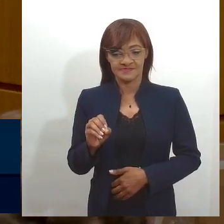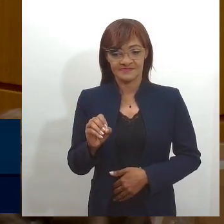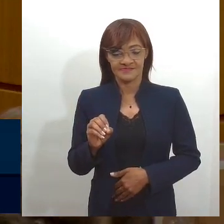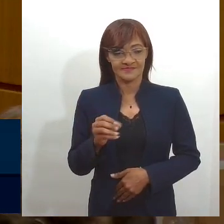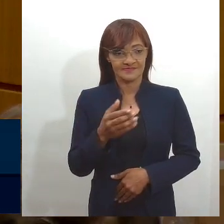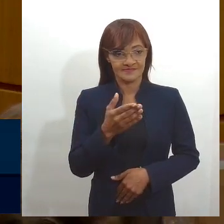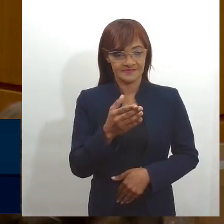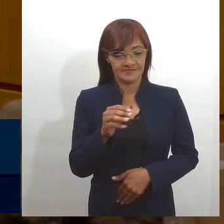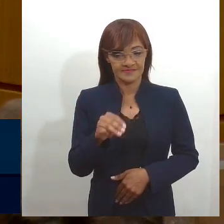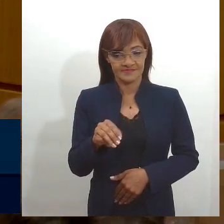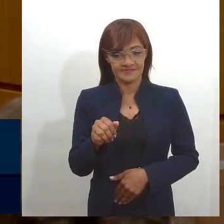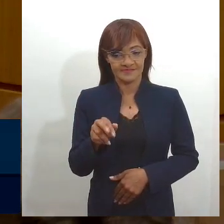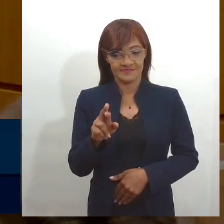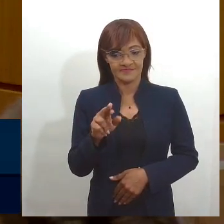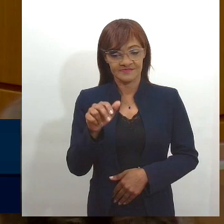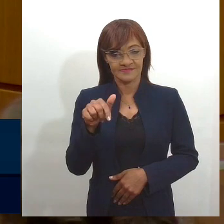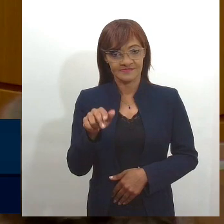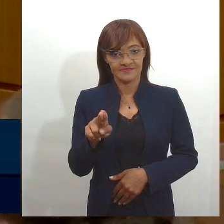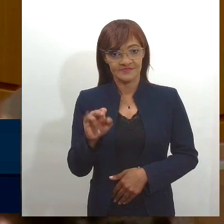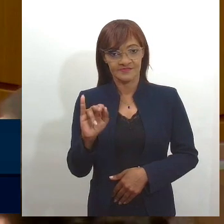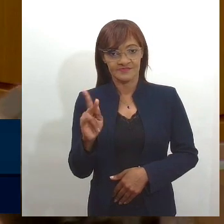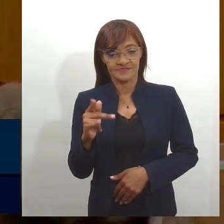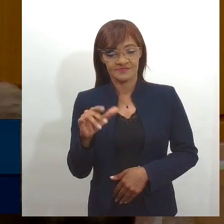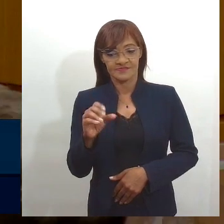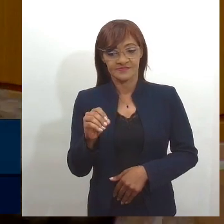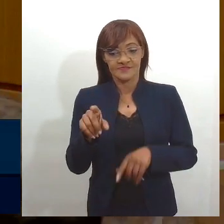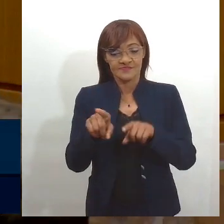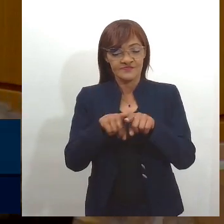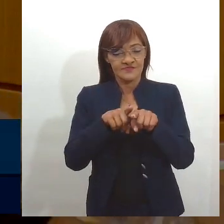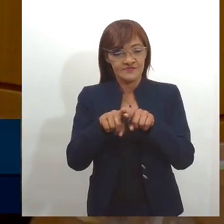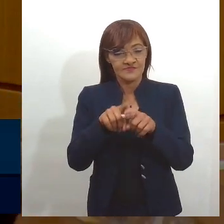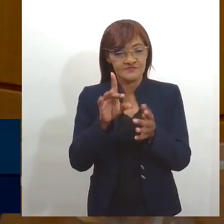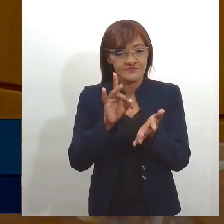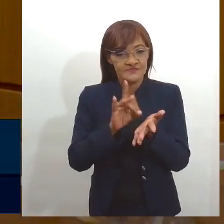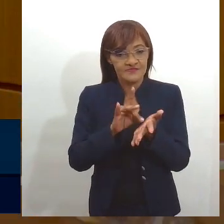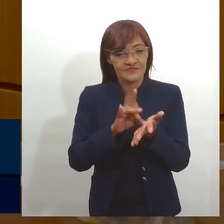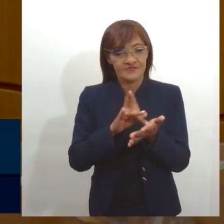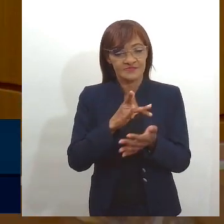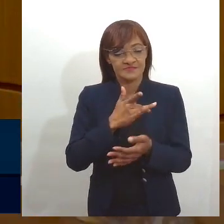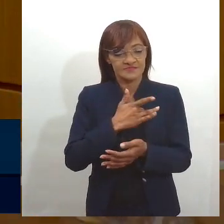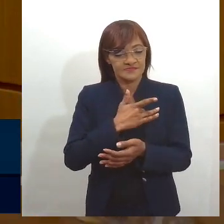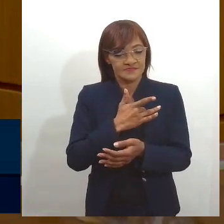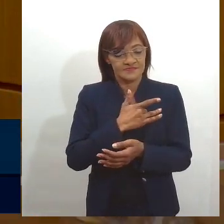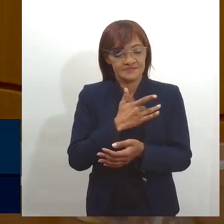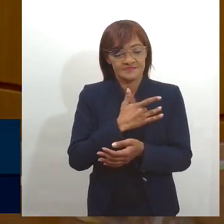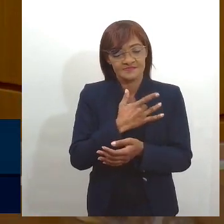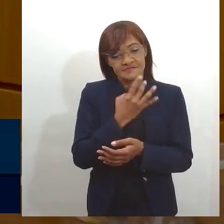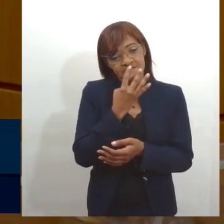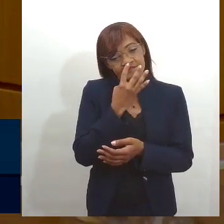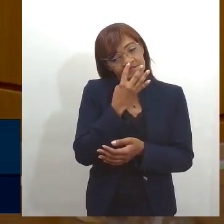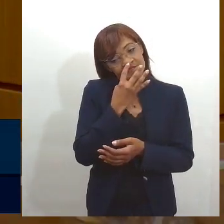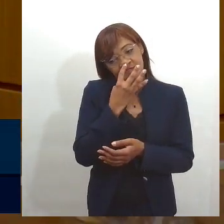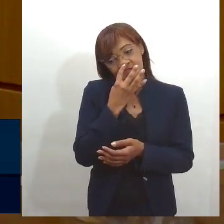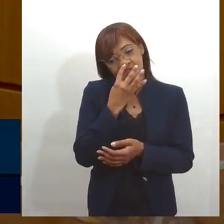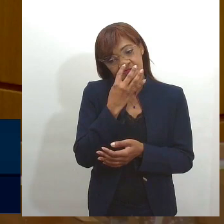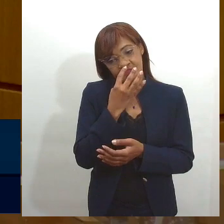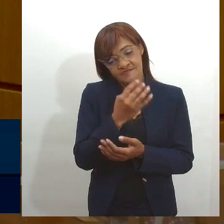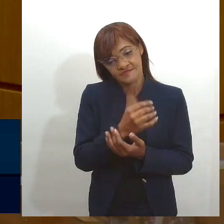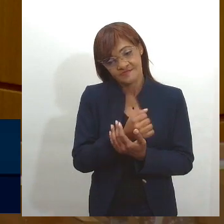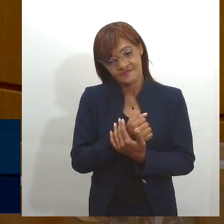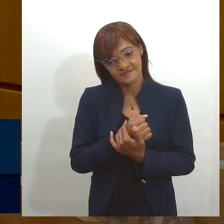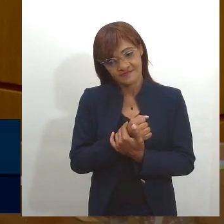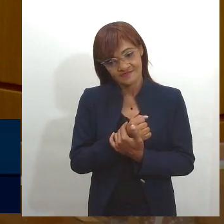coração, uma pessoa que a gente aprendeu a admirar, não por não merecer, porque ele merece